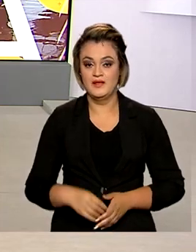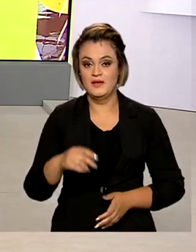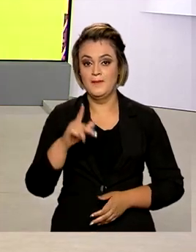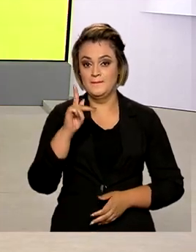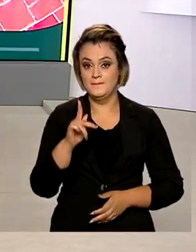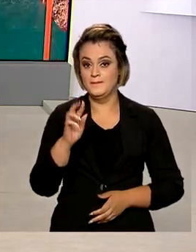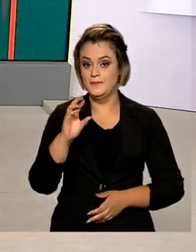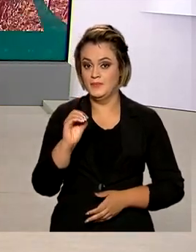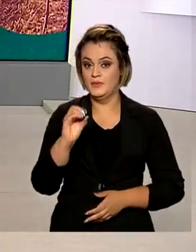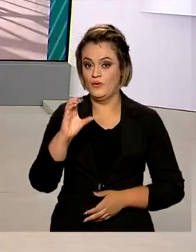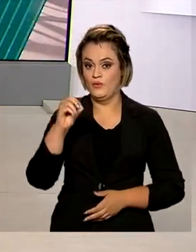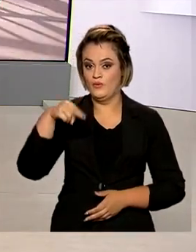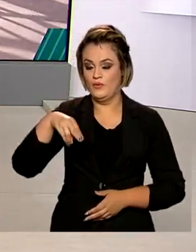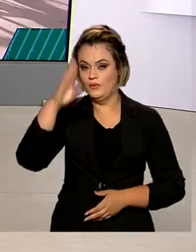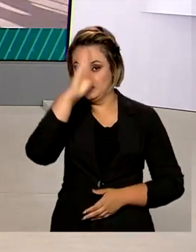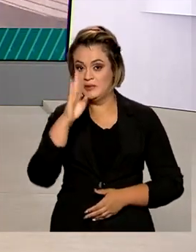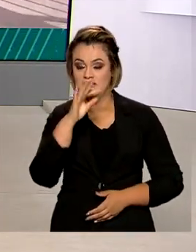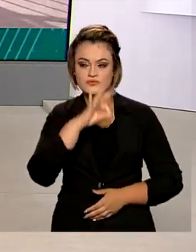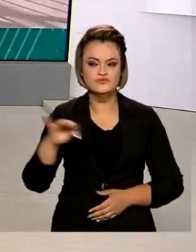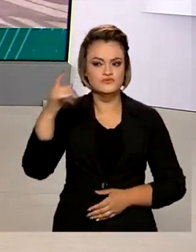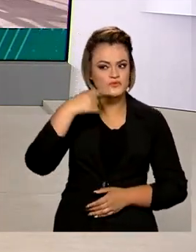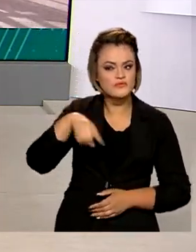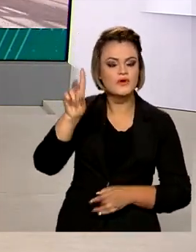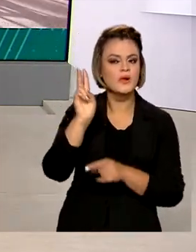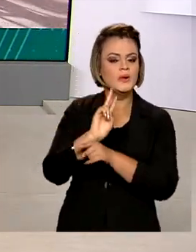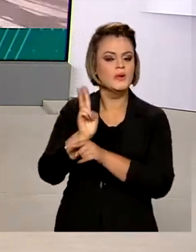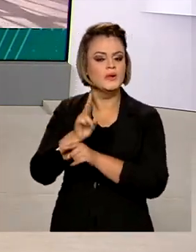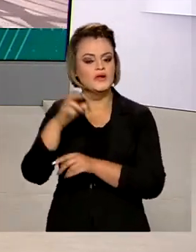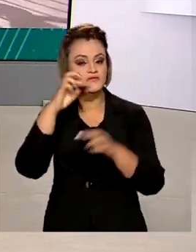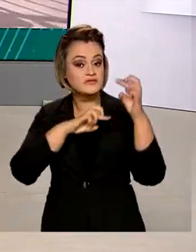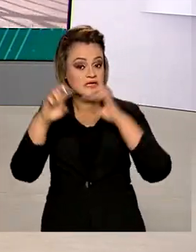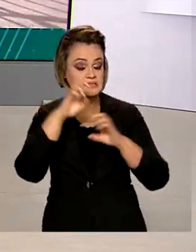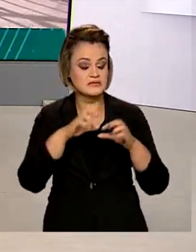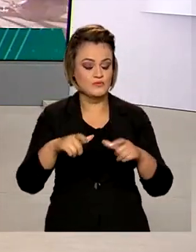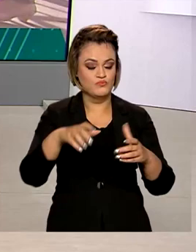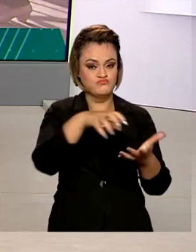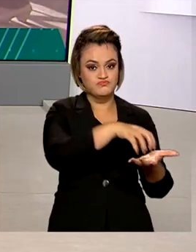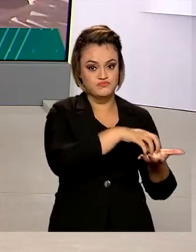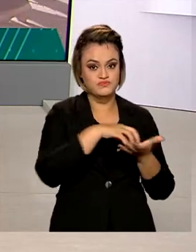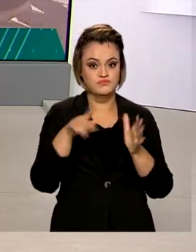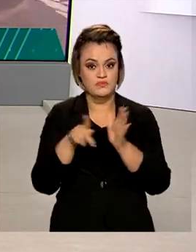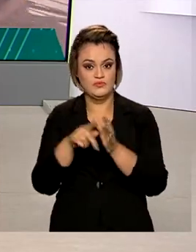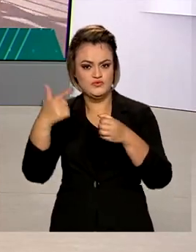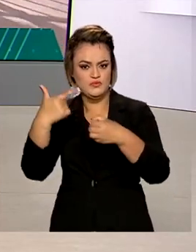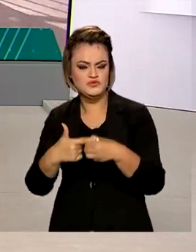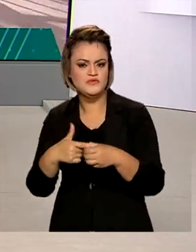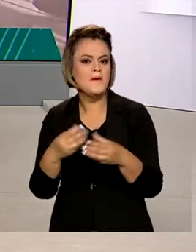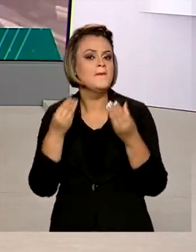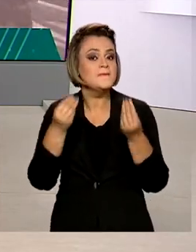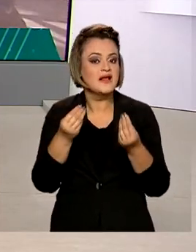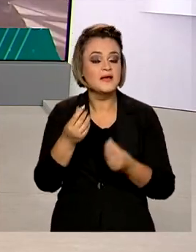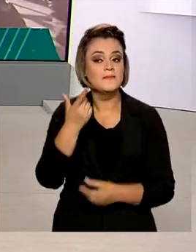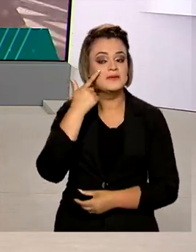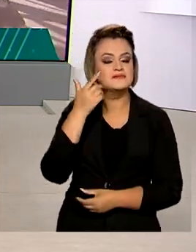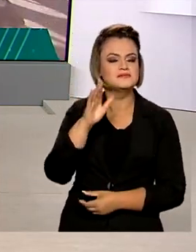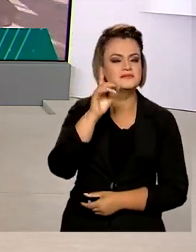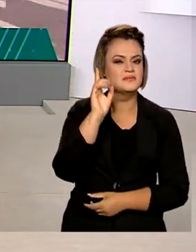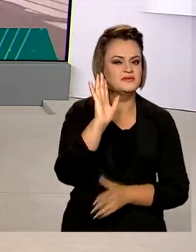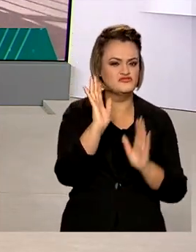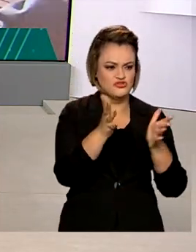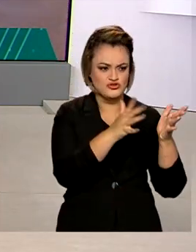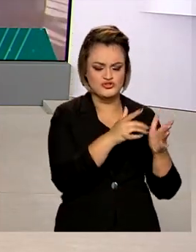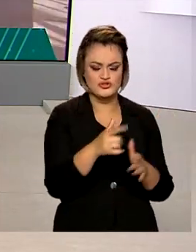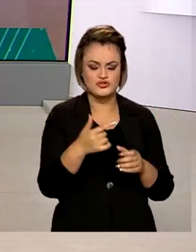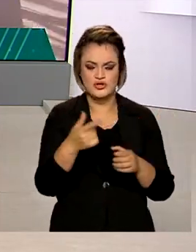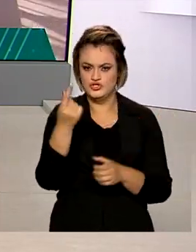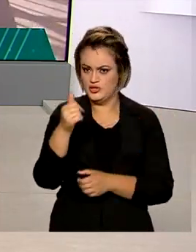PROCONs de todo o país começam hoje a fiscalizar postos de combustíveis. Os fiscais vão verificar se está sendo